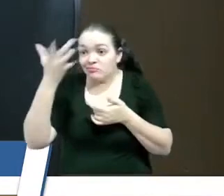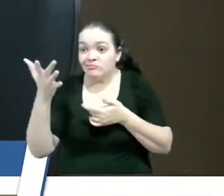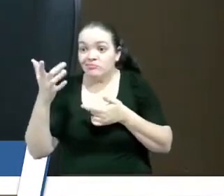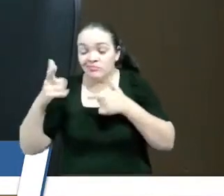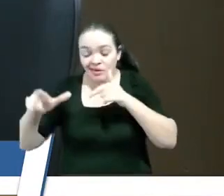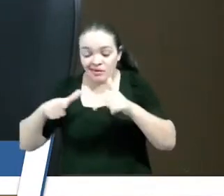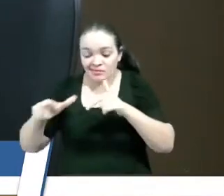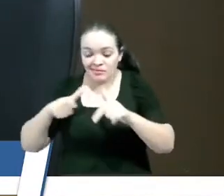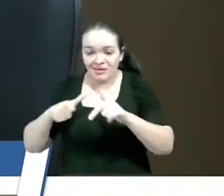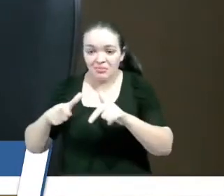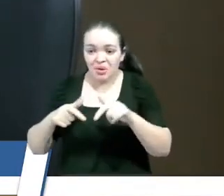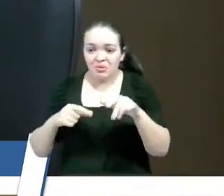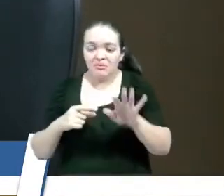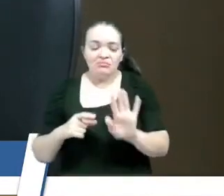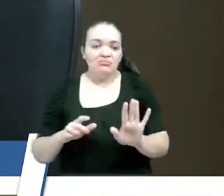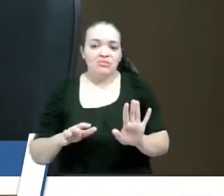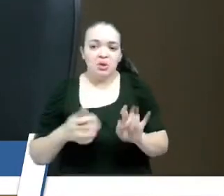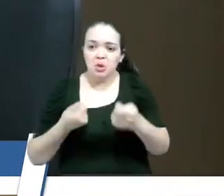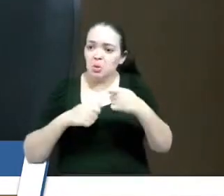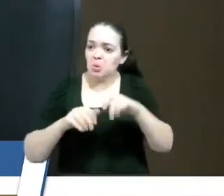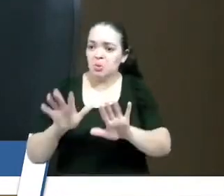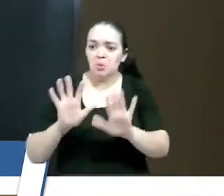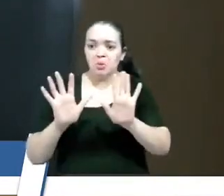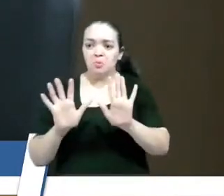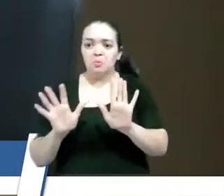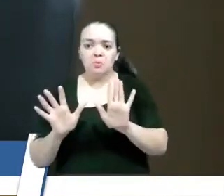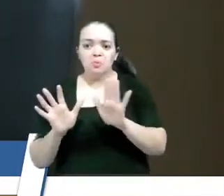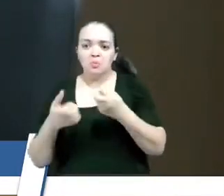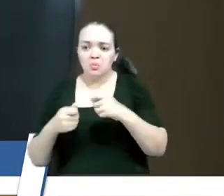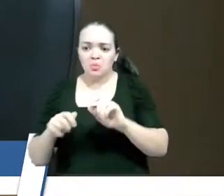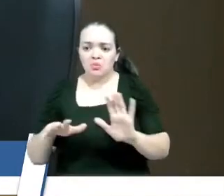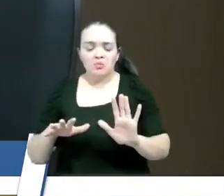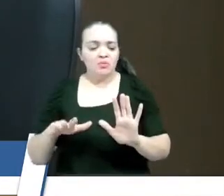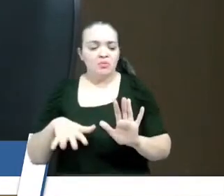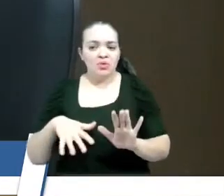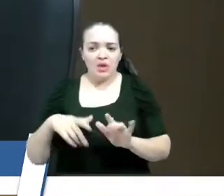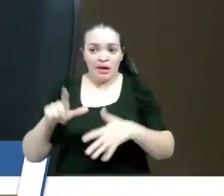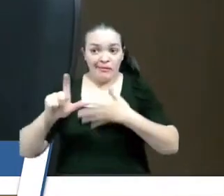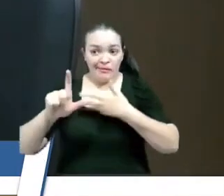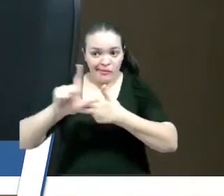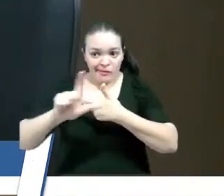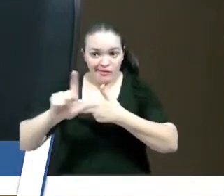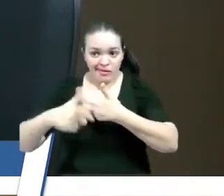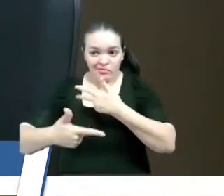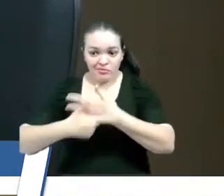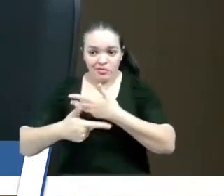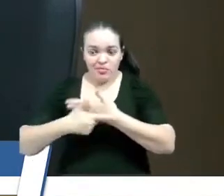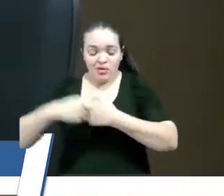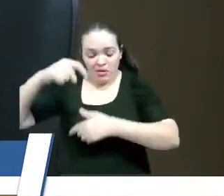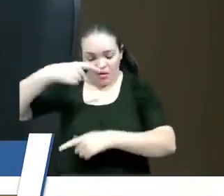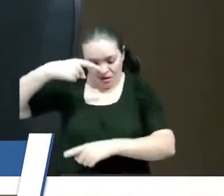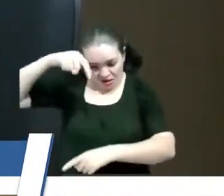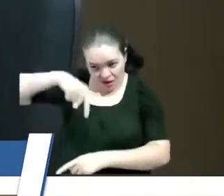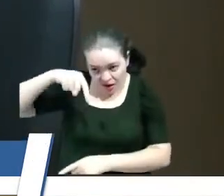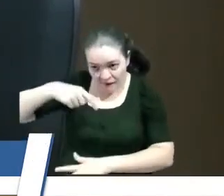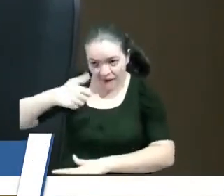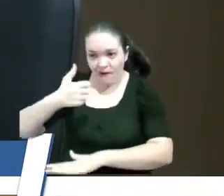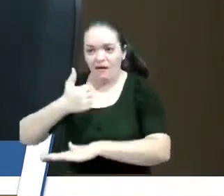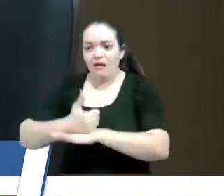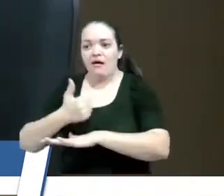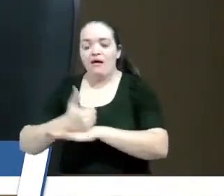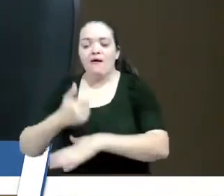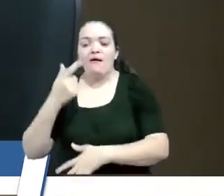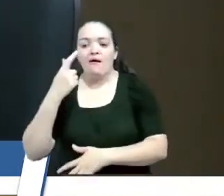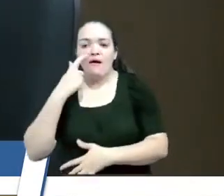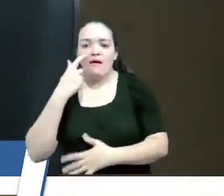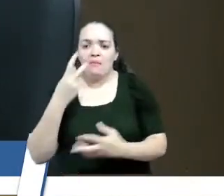que precisar aqui do legislativo, né? Porque aqui, na mensagem, quem leu, nós